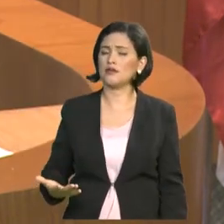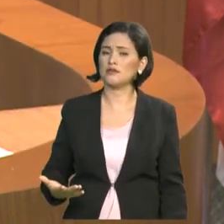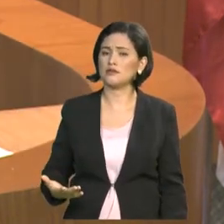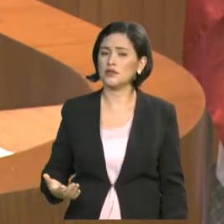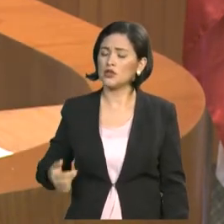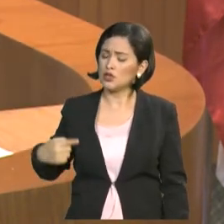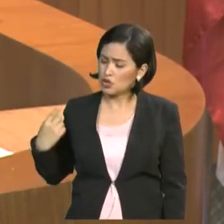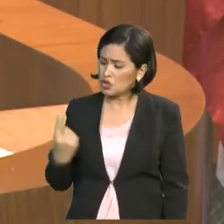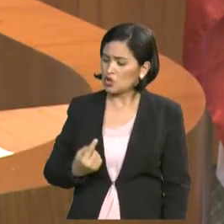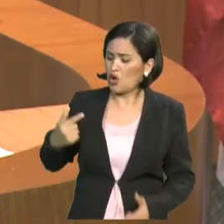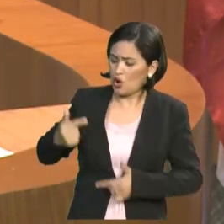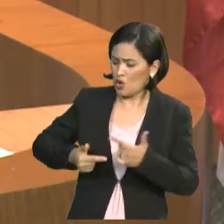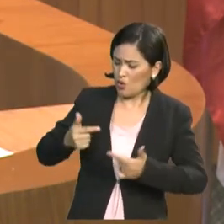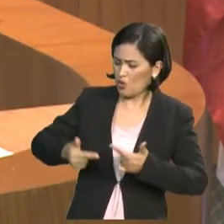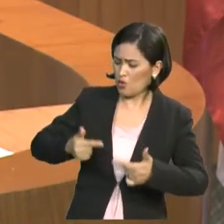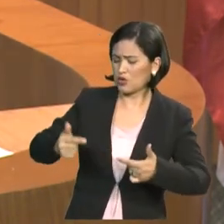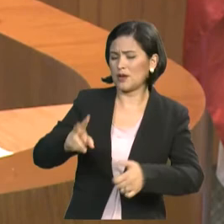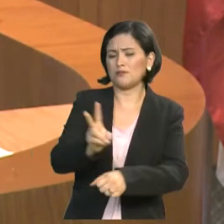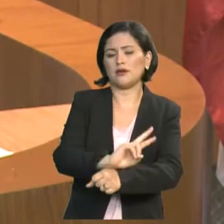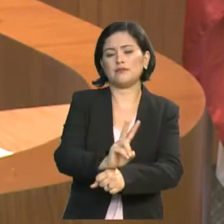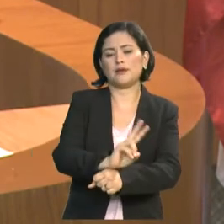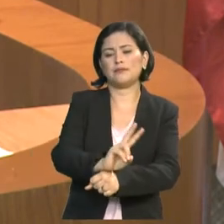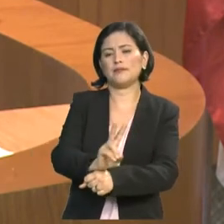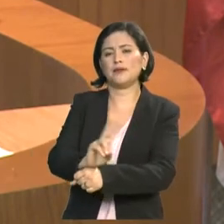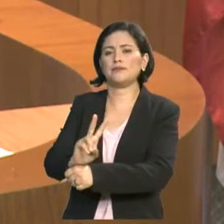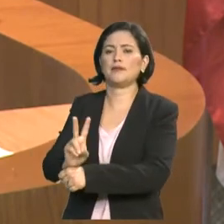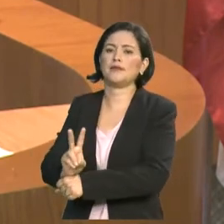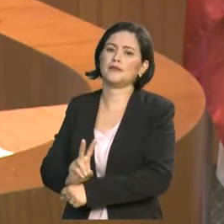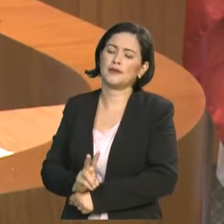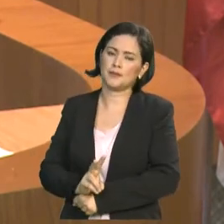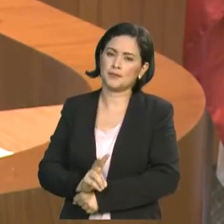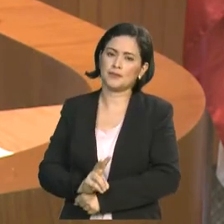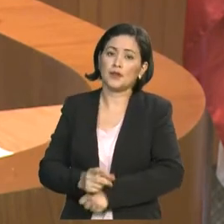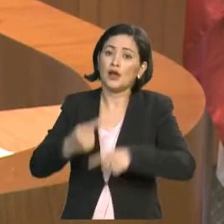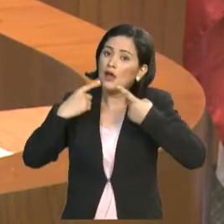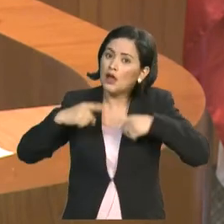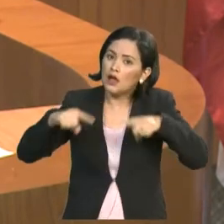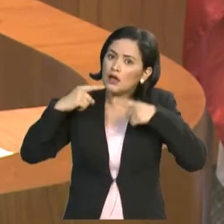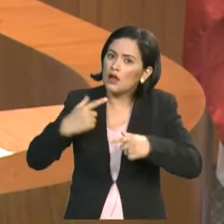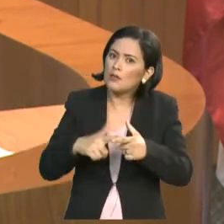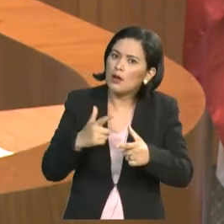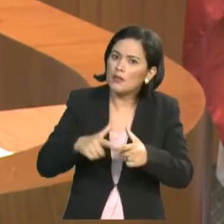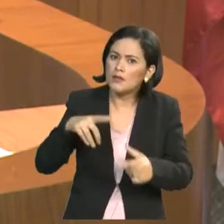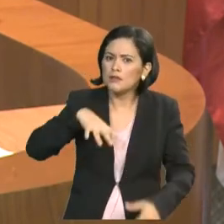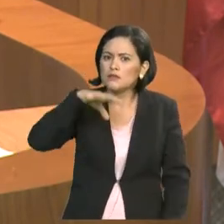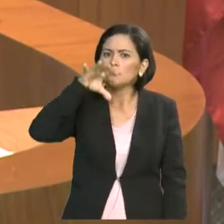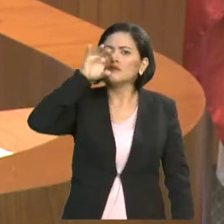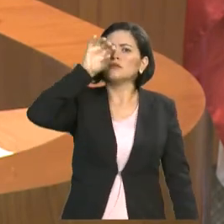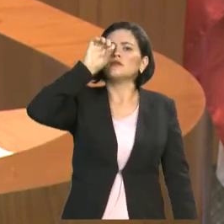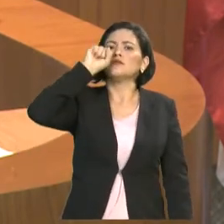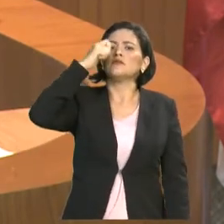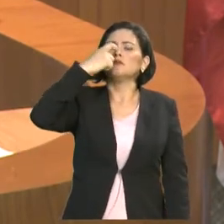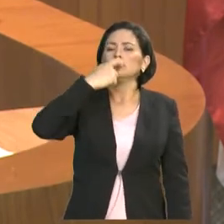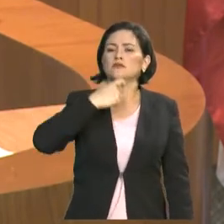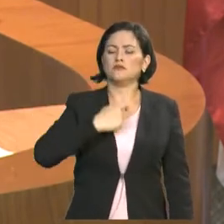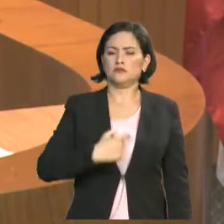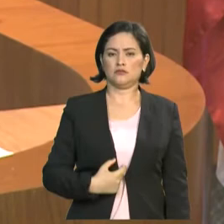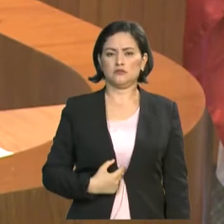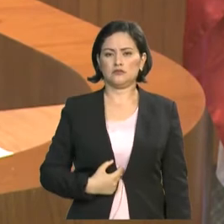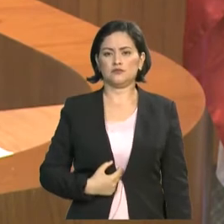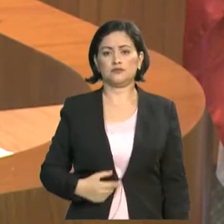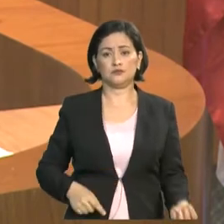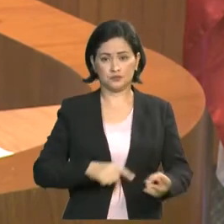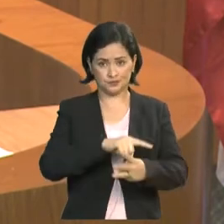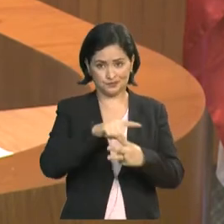Nós somos os primeiros a denunciar o problema dos respiradores em três momentos. Primeiro momento,